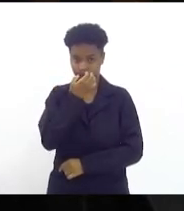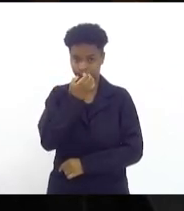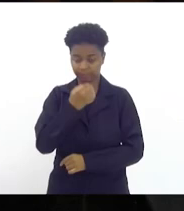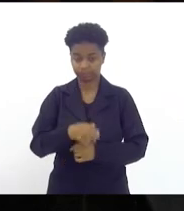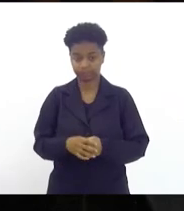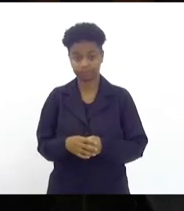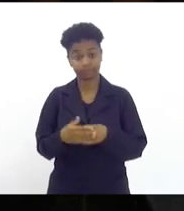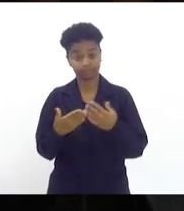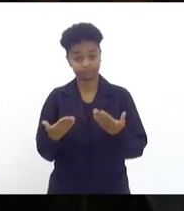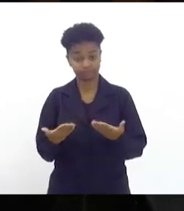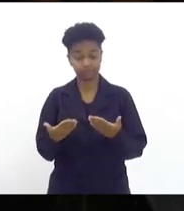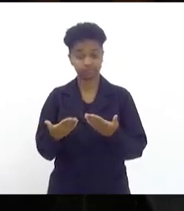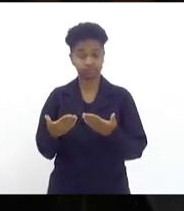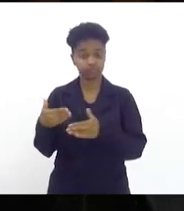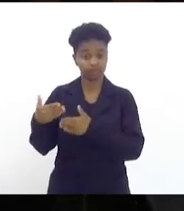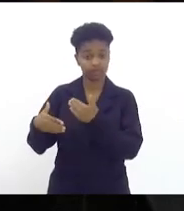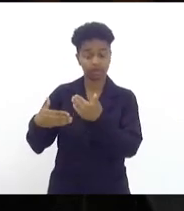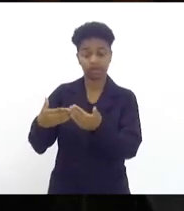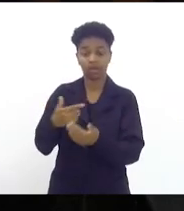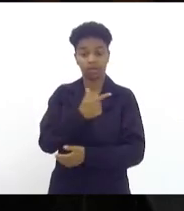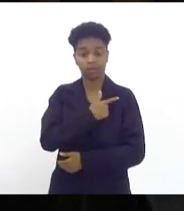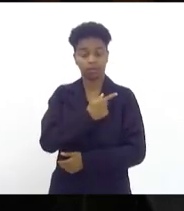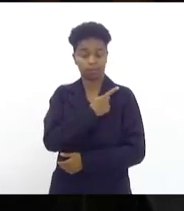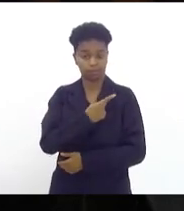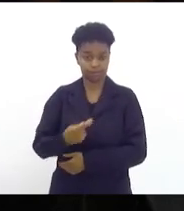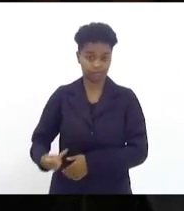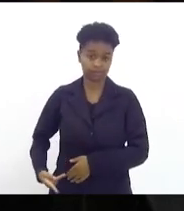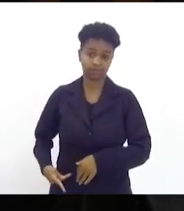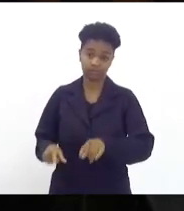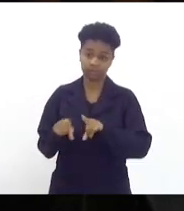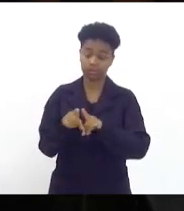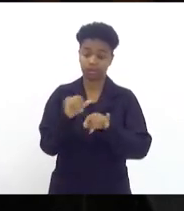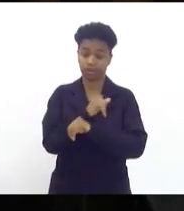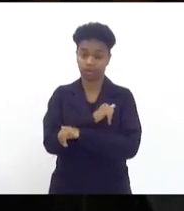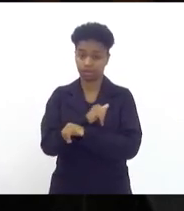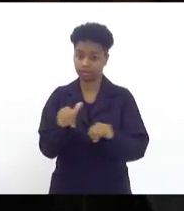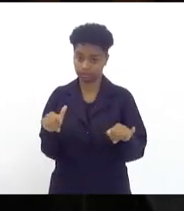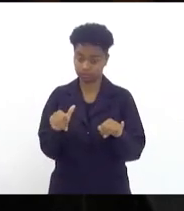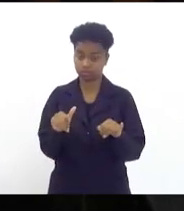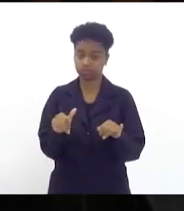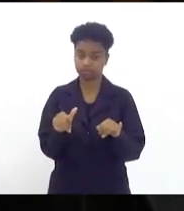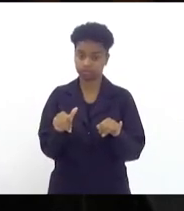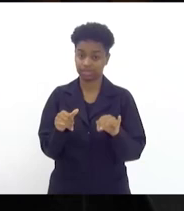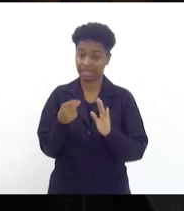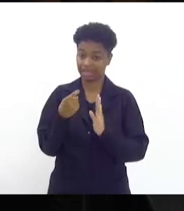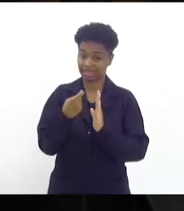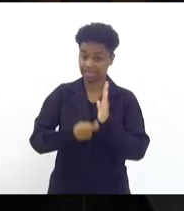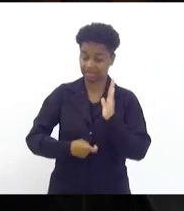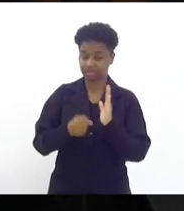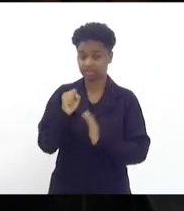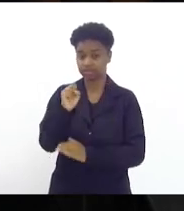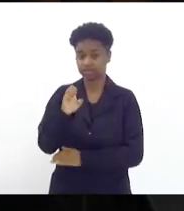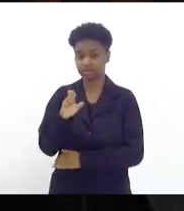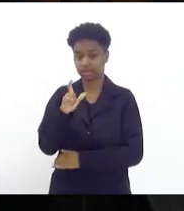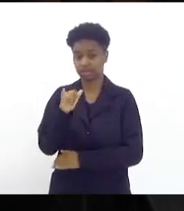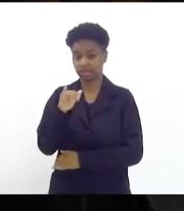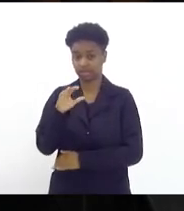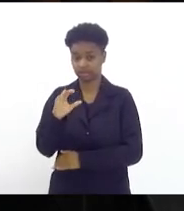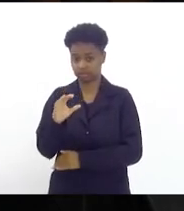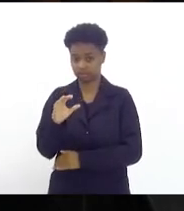por via de consequência o Presidente da República também tá dizendo que as taxas selics